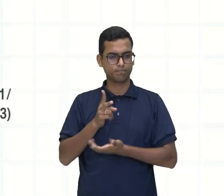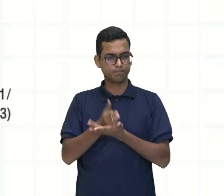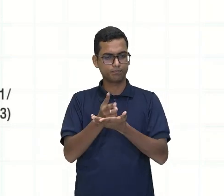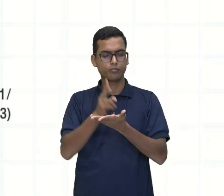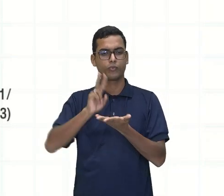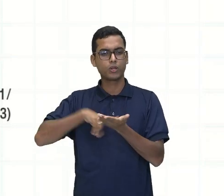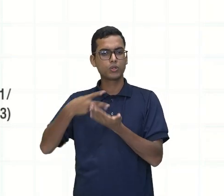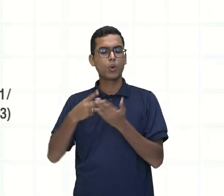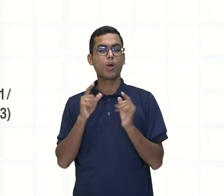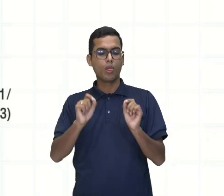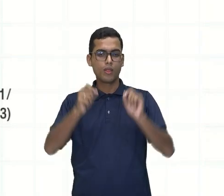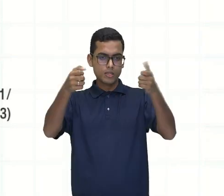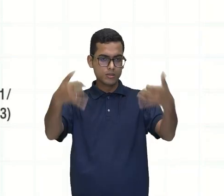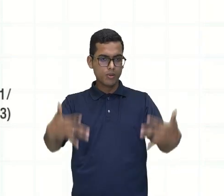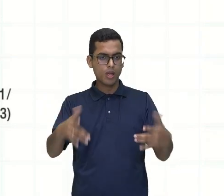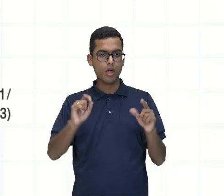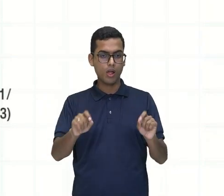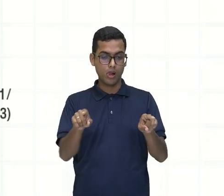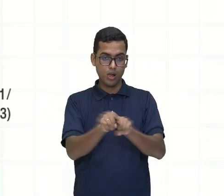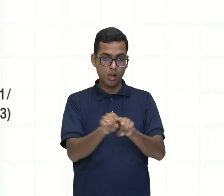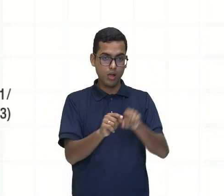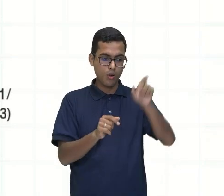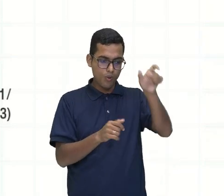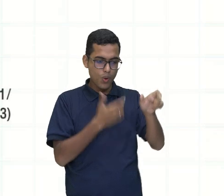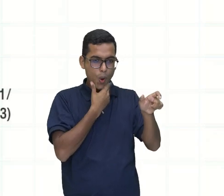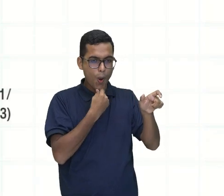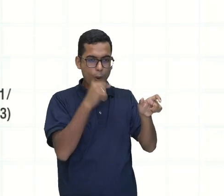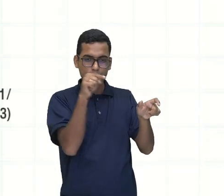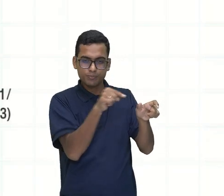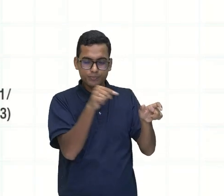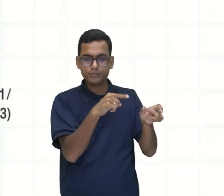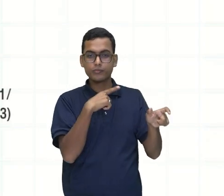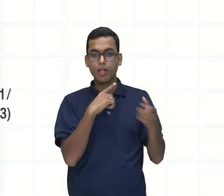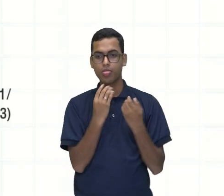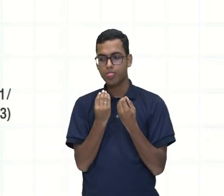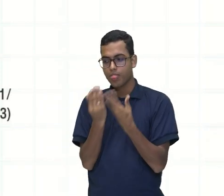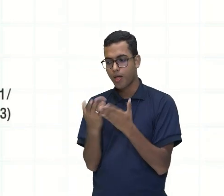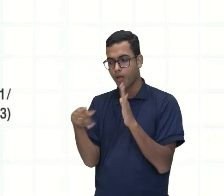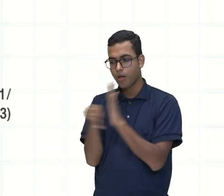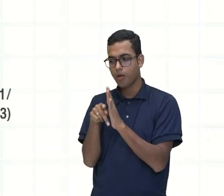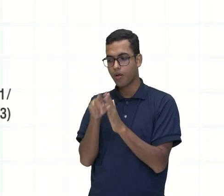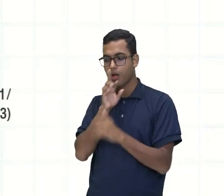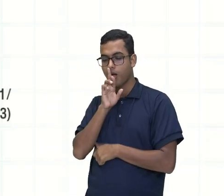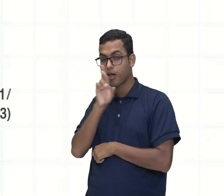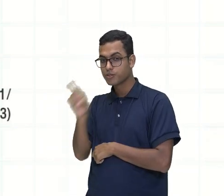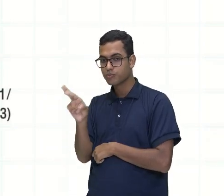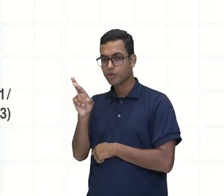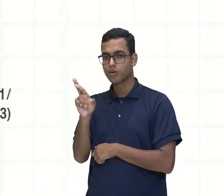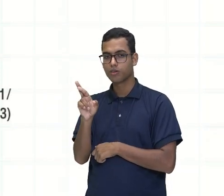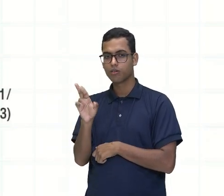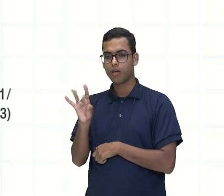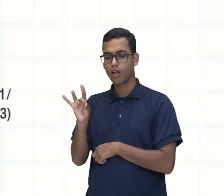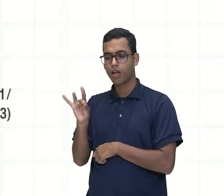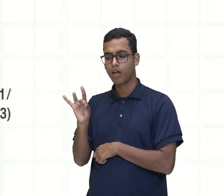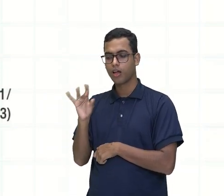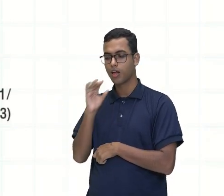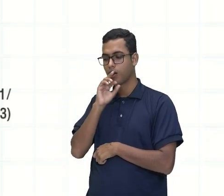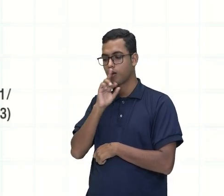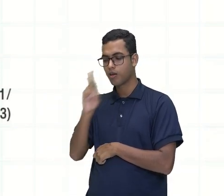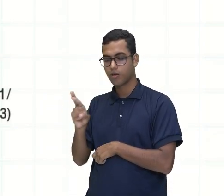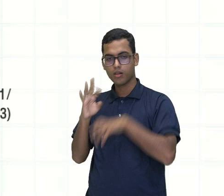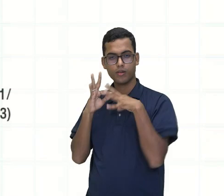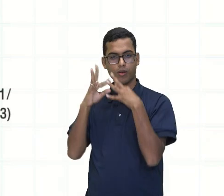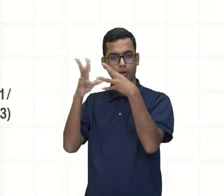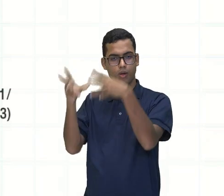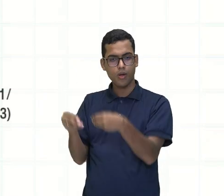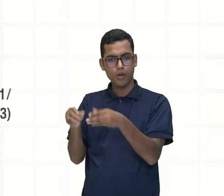them. And the teacher gave all top marks. Deu a todos